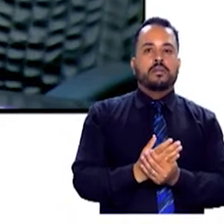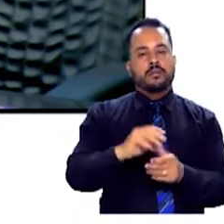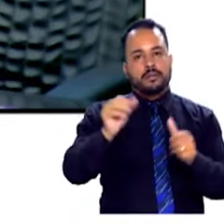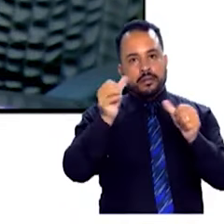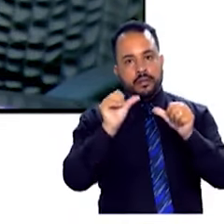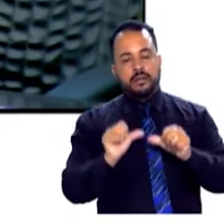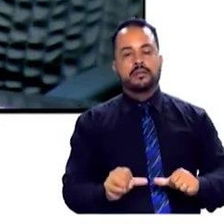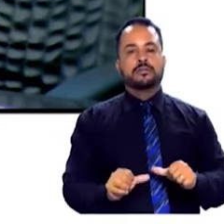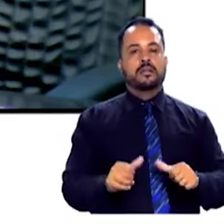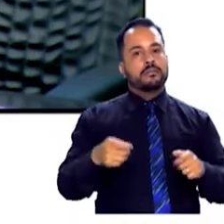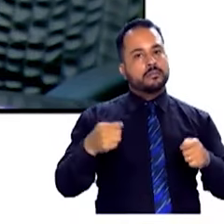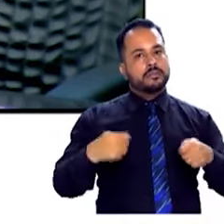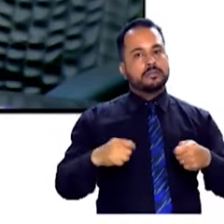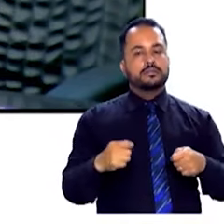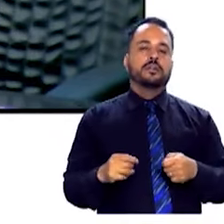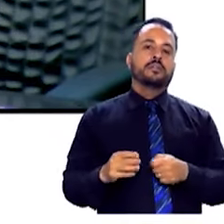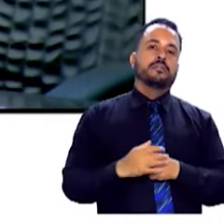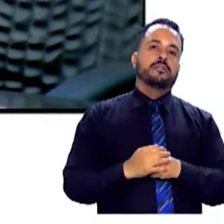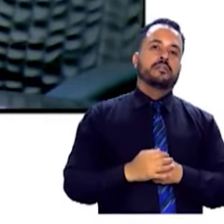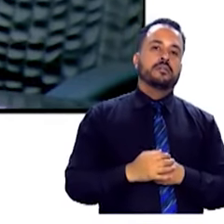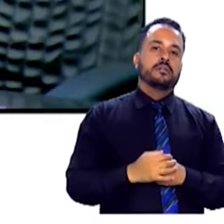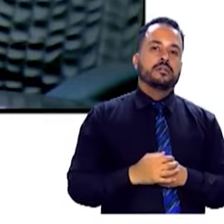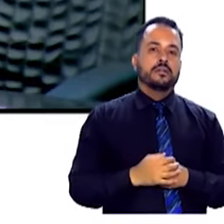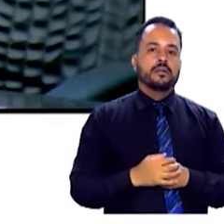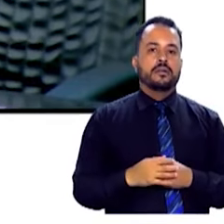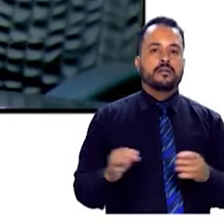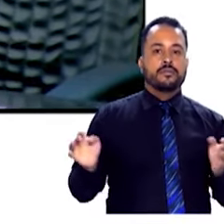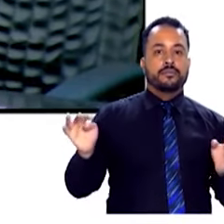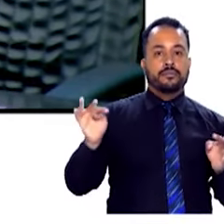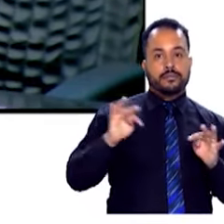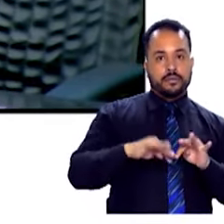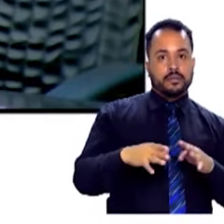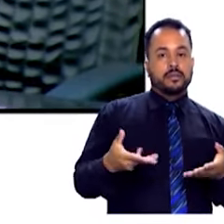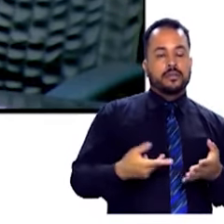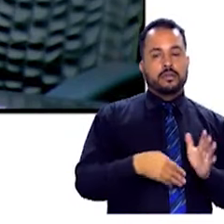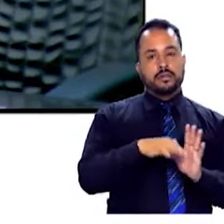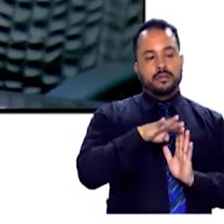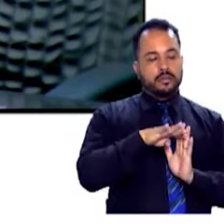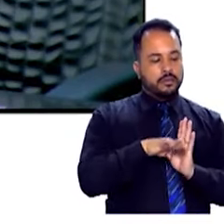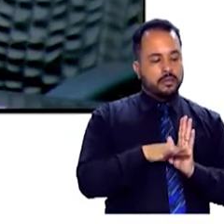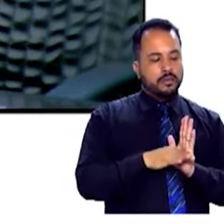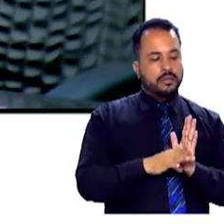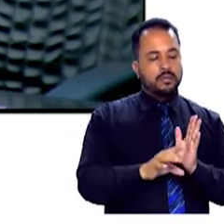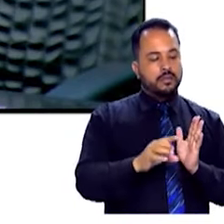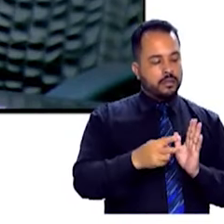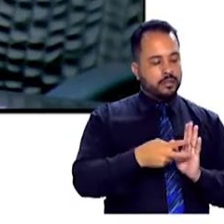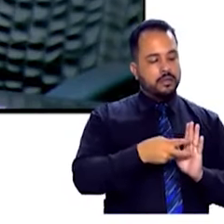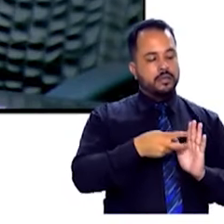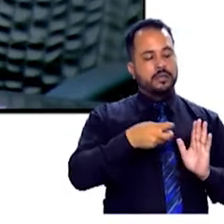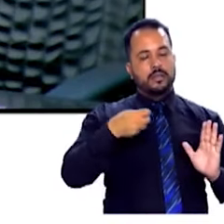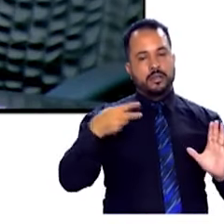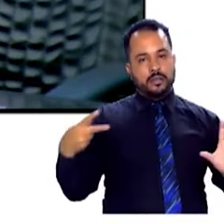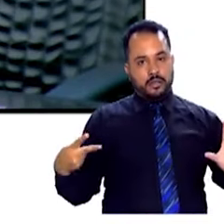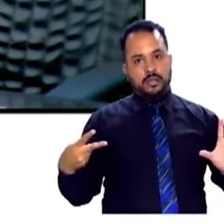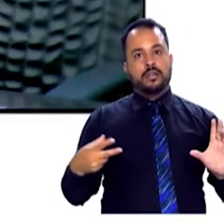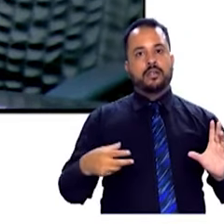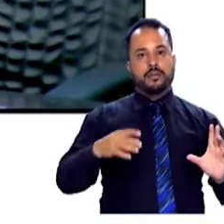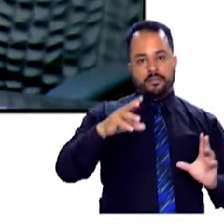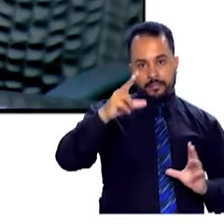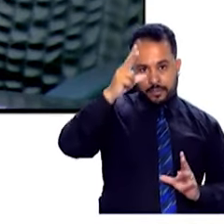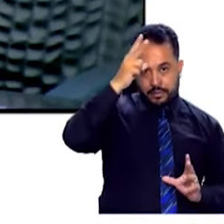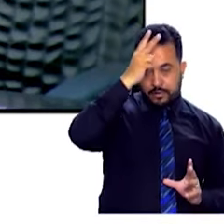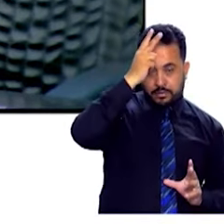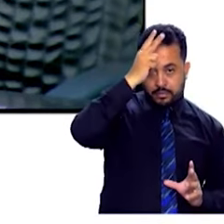ser e por fim uma última característica que eu gostaria de ressaltar eh comparando peru Argentina e Brasil é que